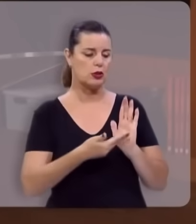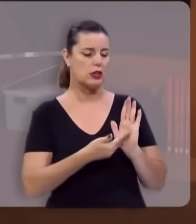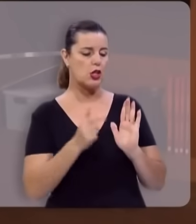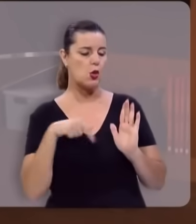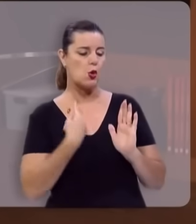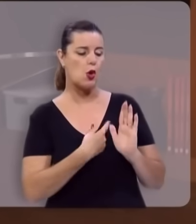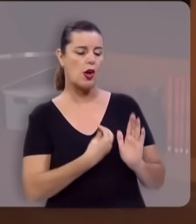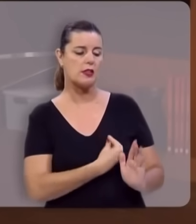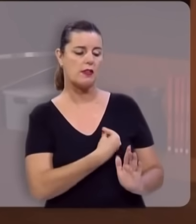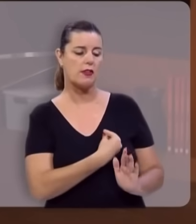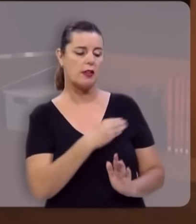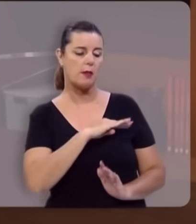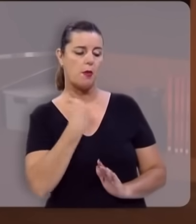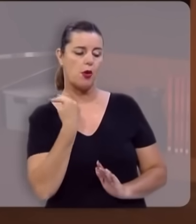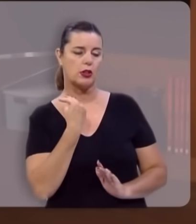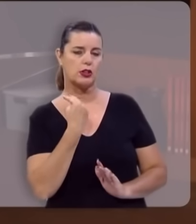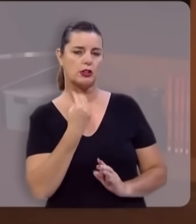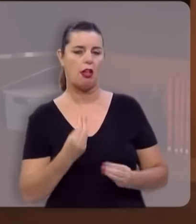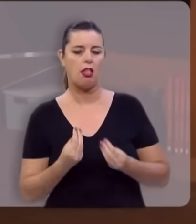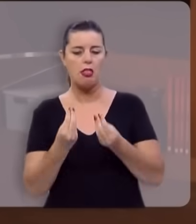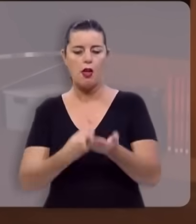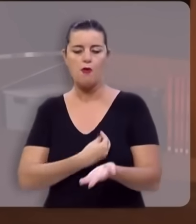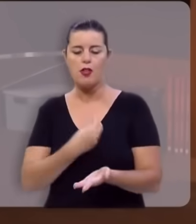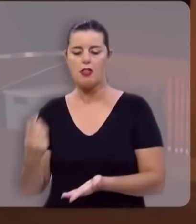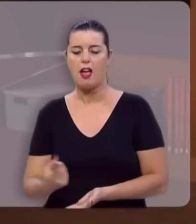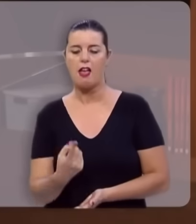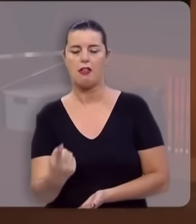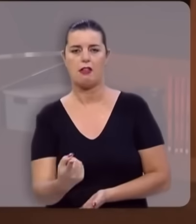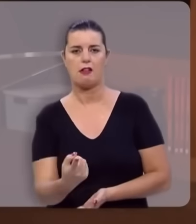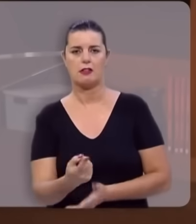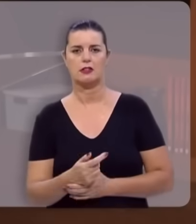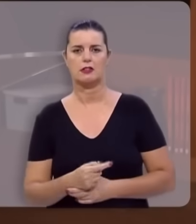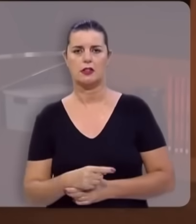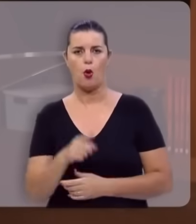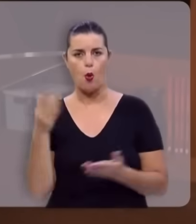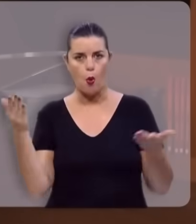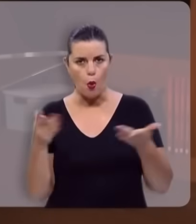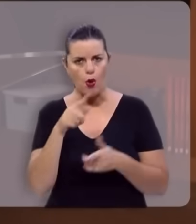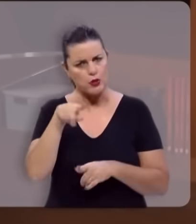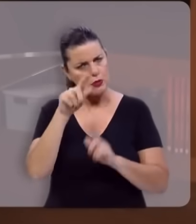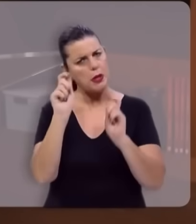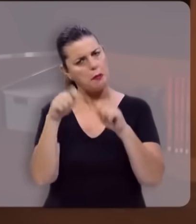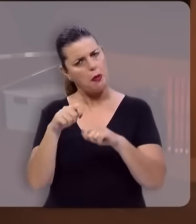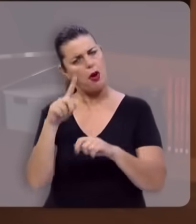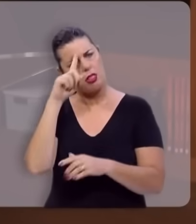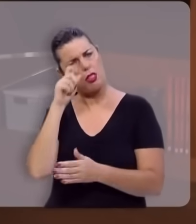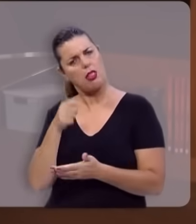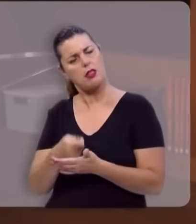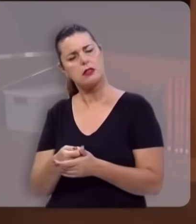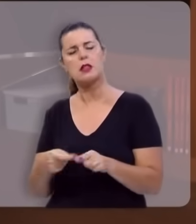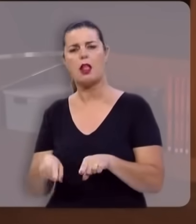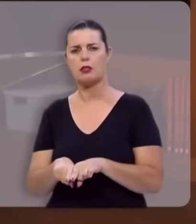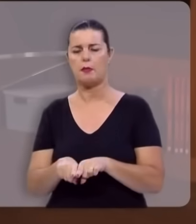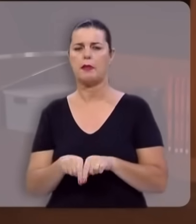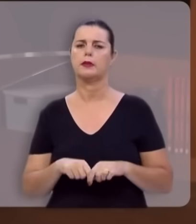e nos conduziu à vida, nos dando a vida eterna. Você hoje pode tomar essa decisão.